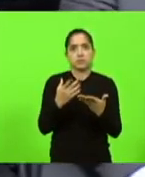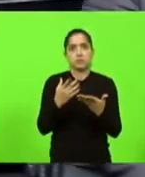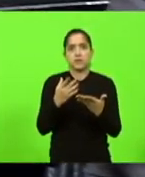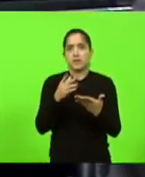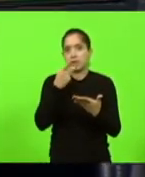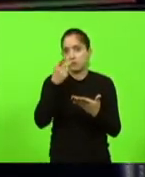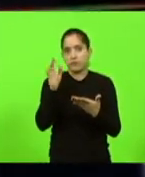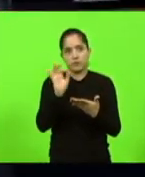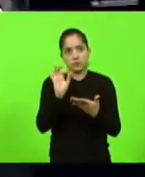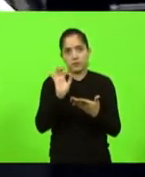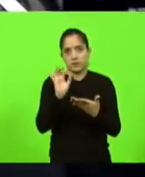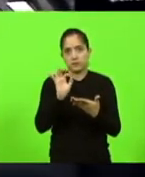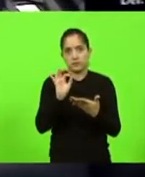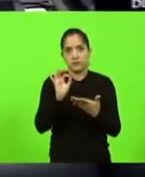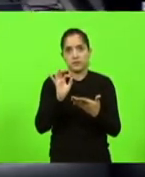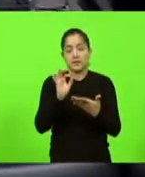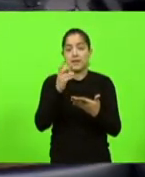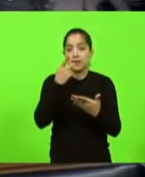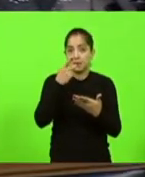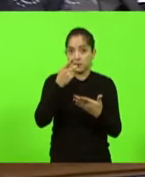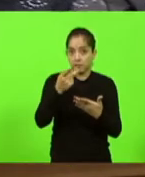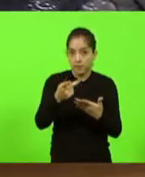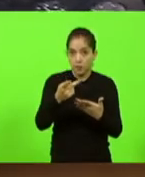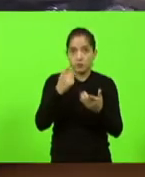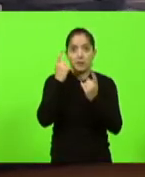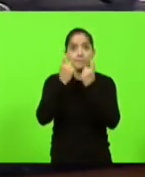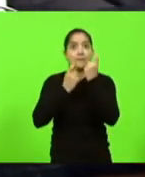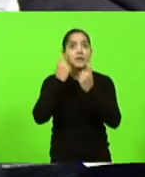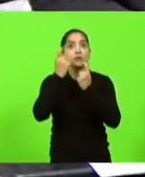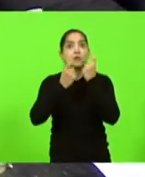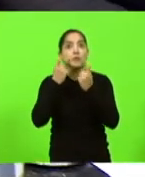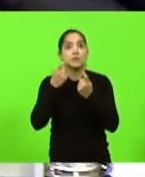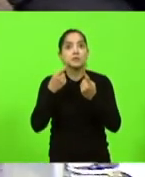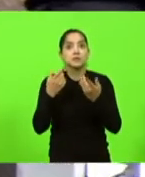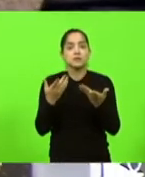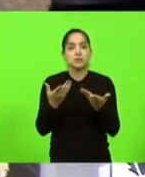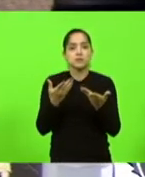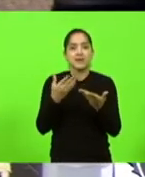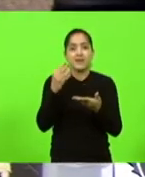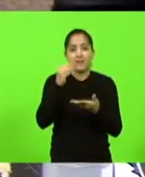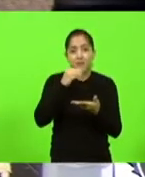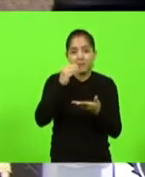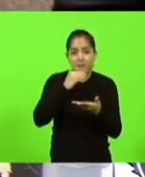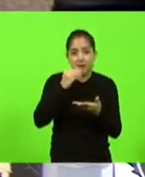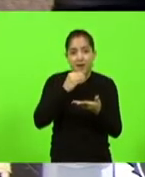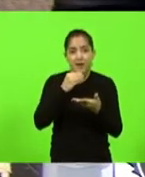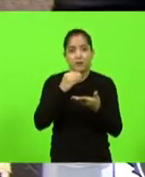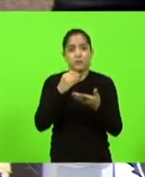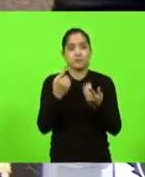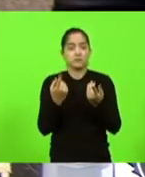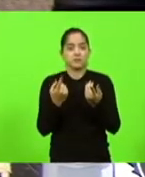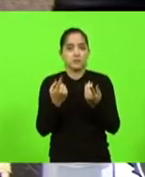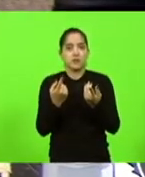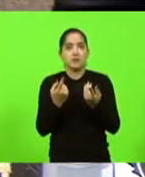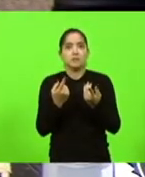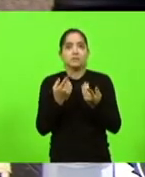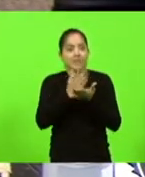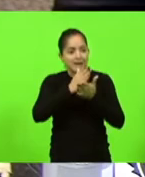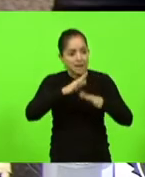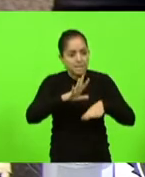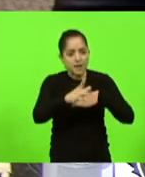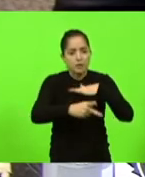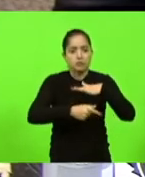falou. Ele falou da preocupação, da fragilidade do combate à corrupção, ponto final. E